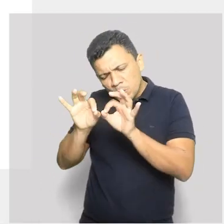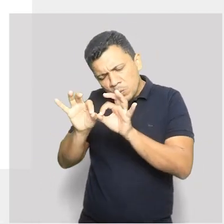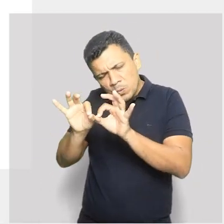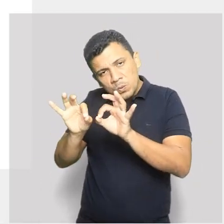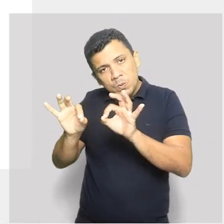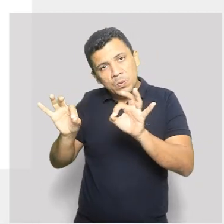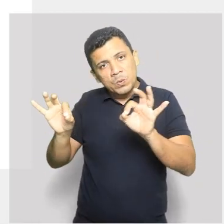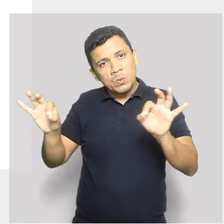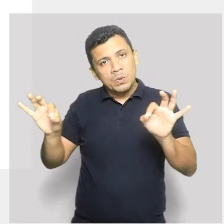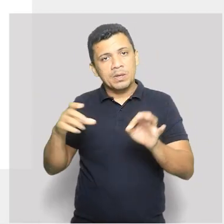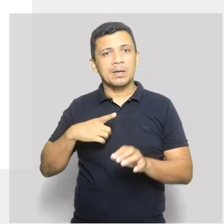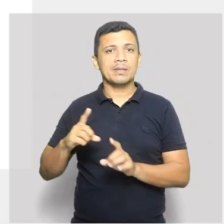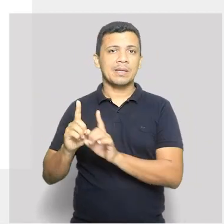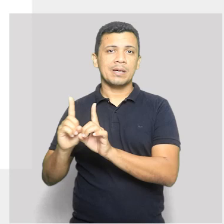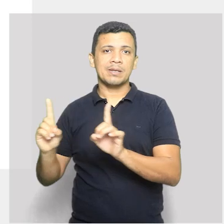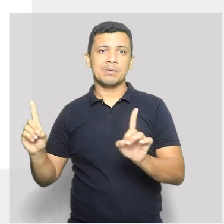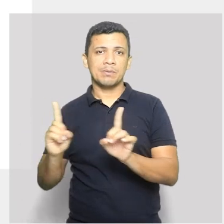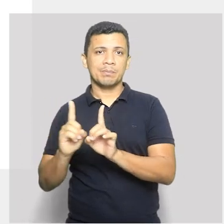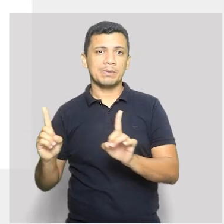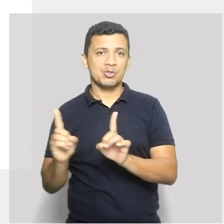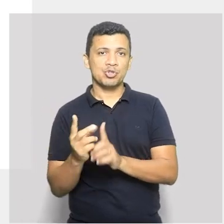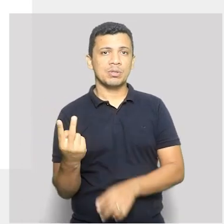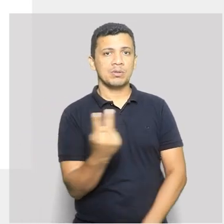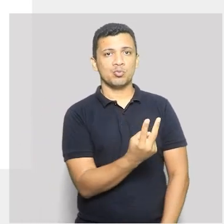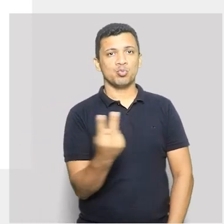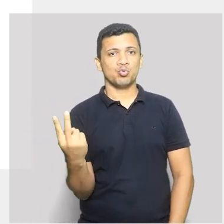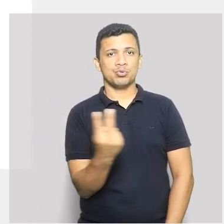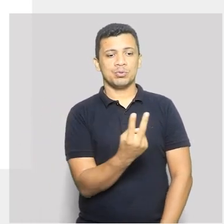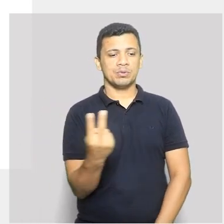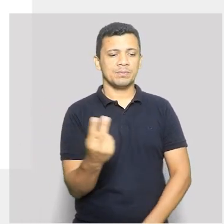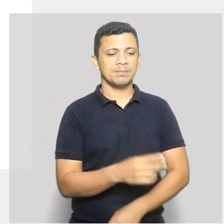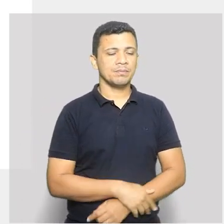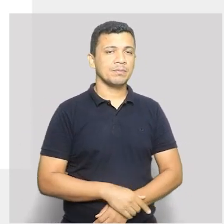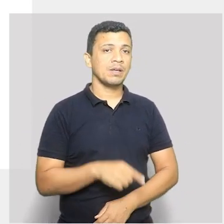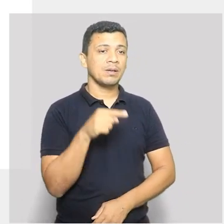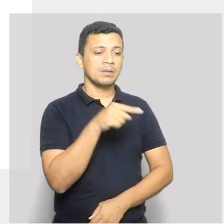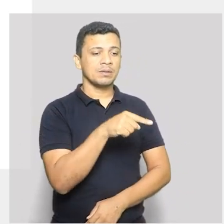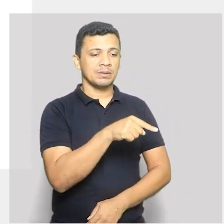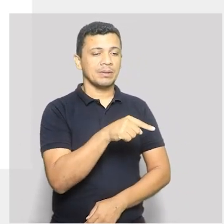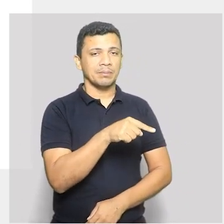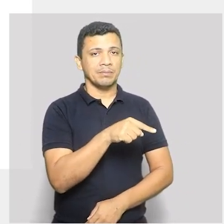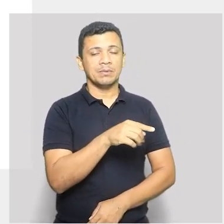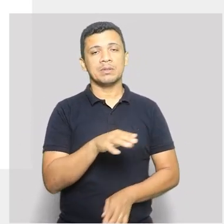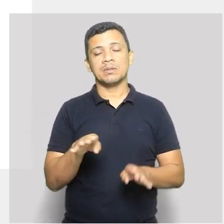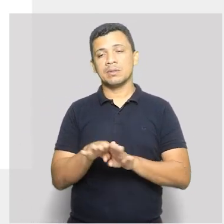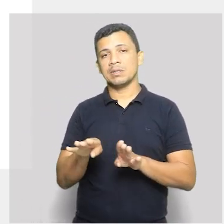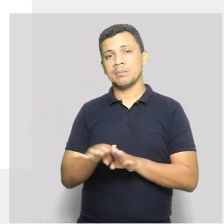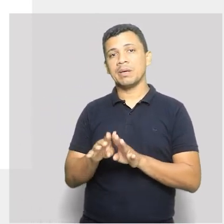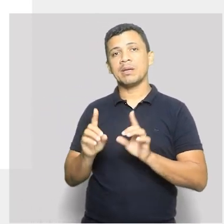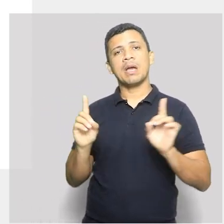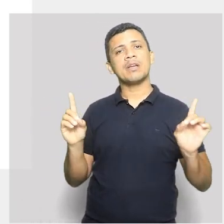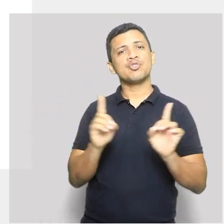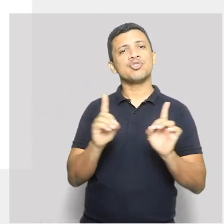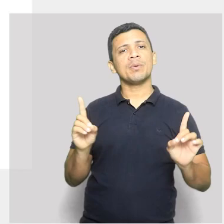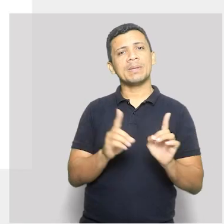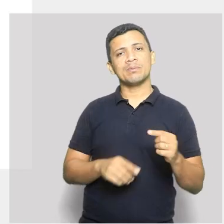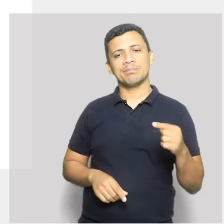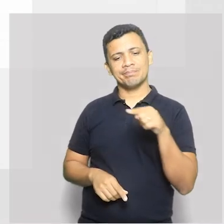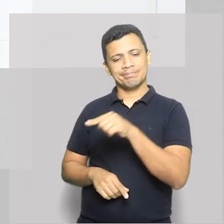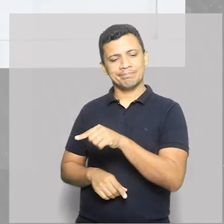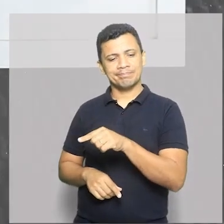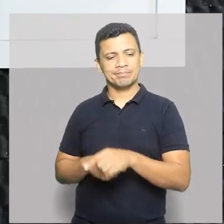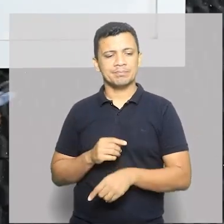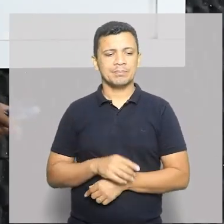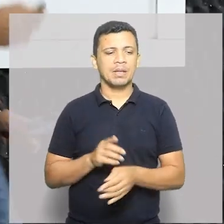as medidas, né? Ele me deu as duas medidas ali. Ele me deu o diâmetro do primeiro e me deu o diâmetro do segundo. Te liga na pergunta. Olha o que ele